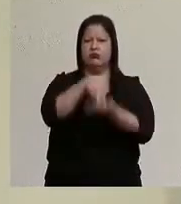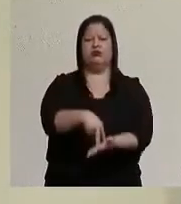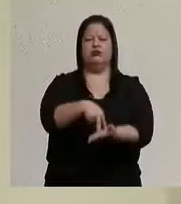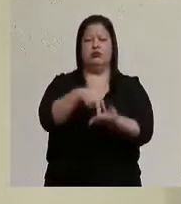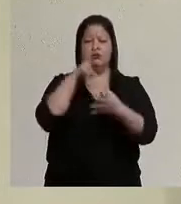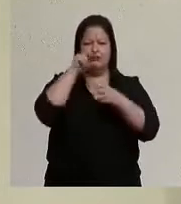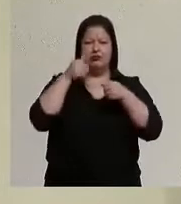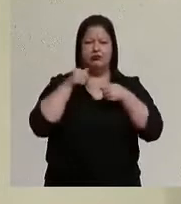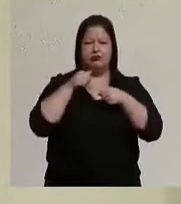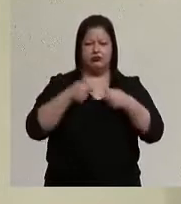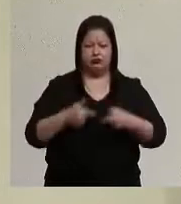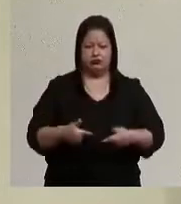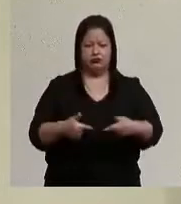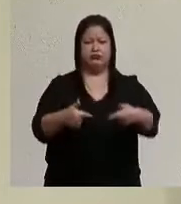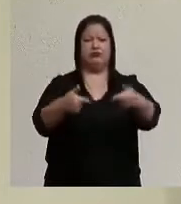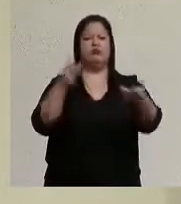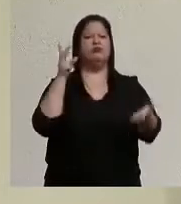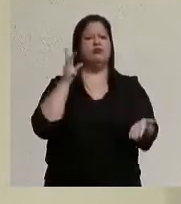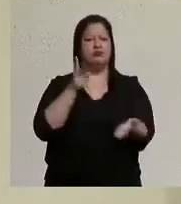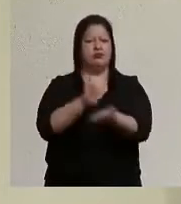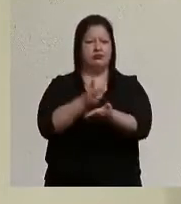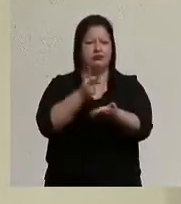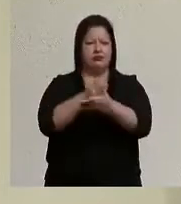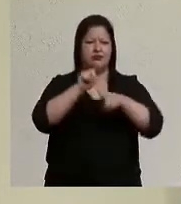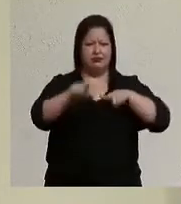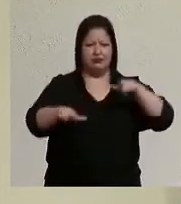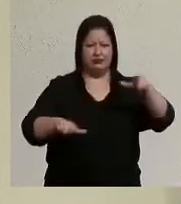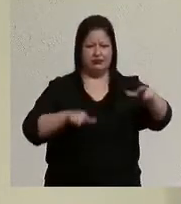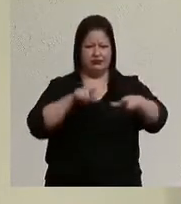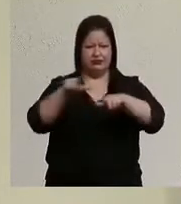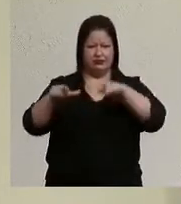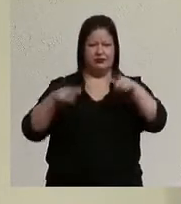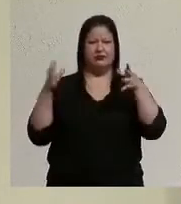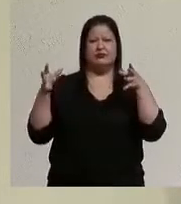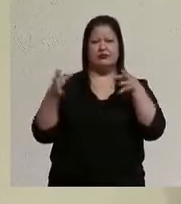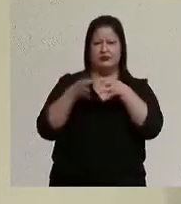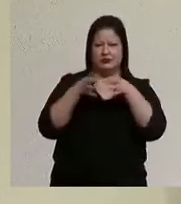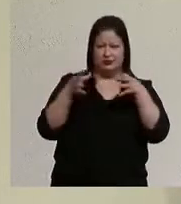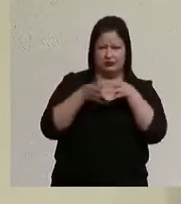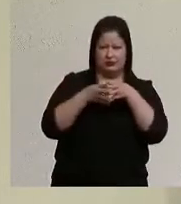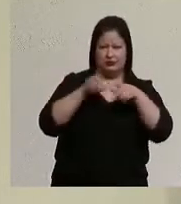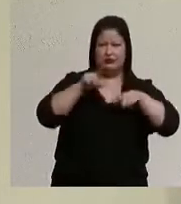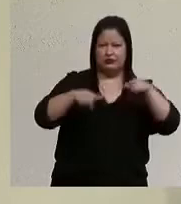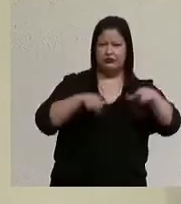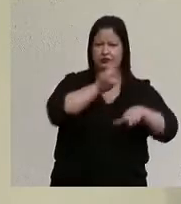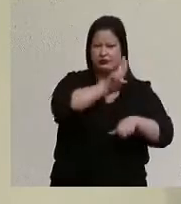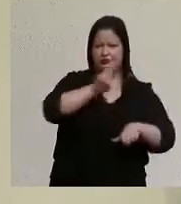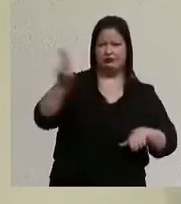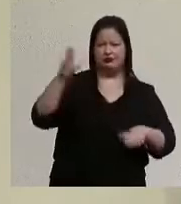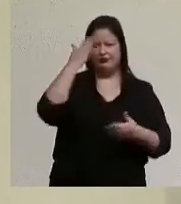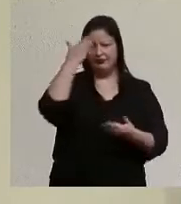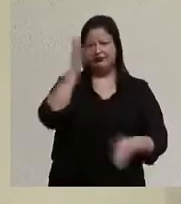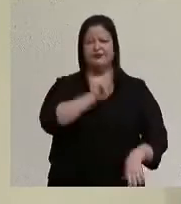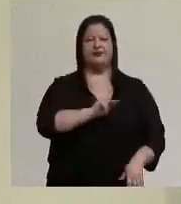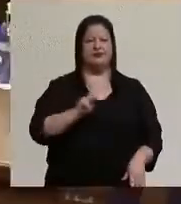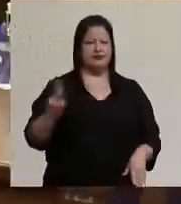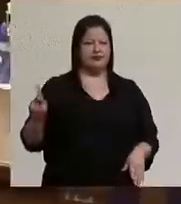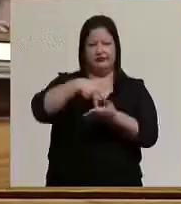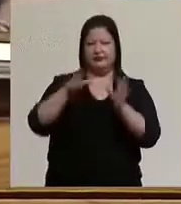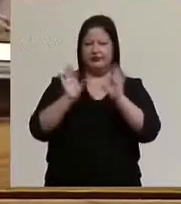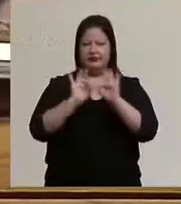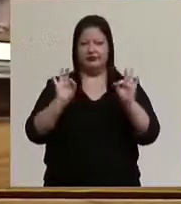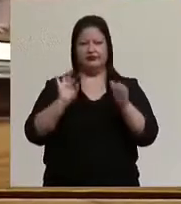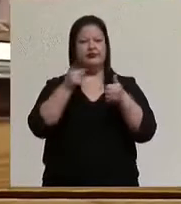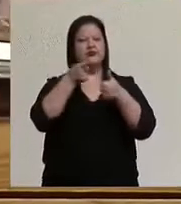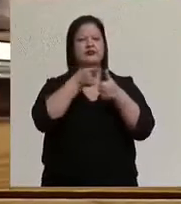e vamos marchar estamos aí para trabalhar porque o nosso grupo se chama trabalho Obrigada presidente